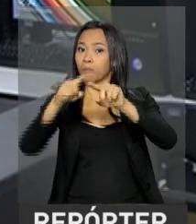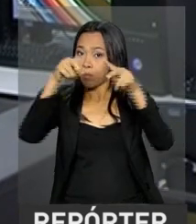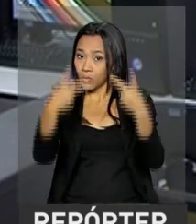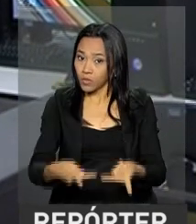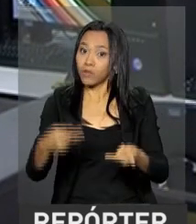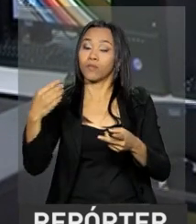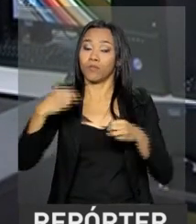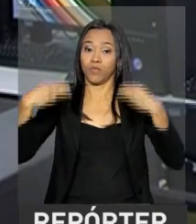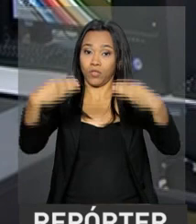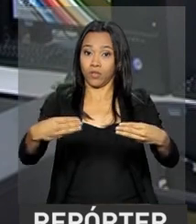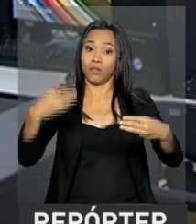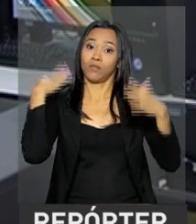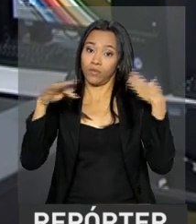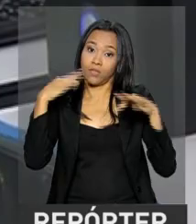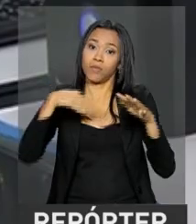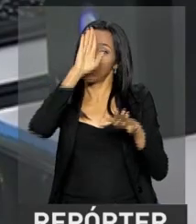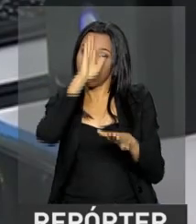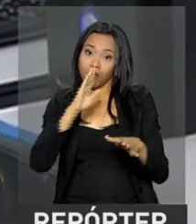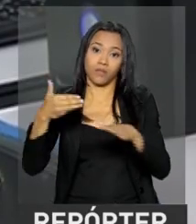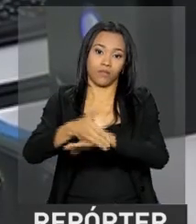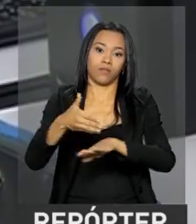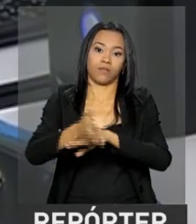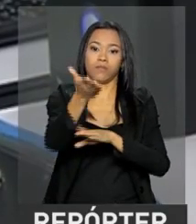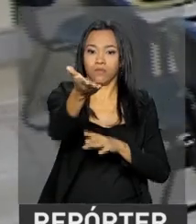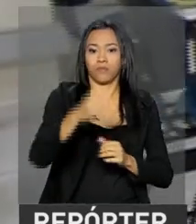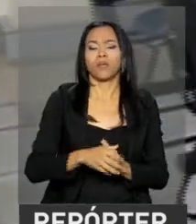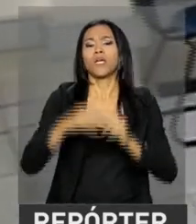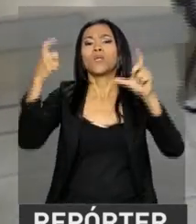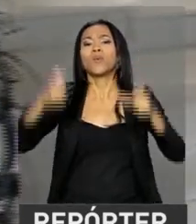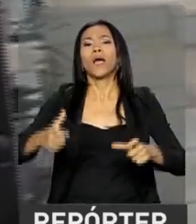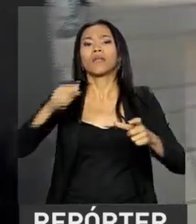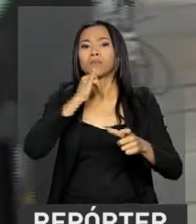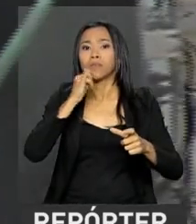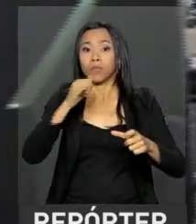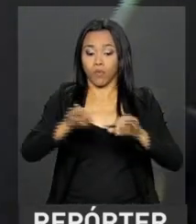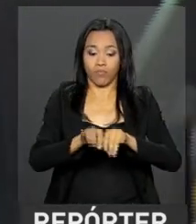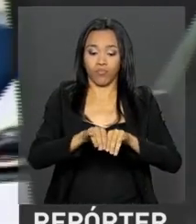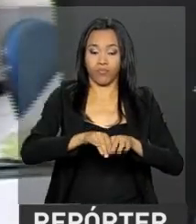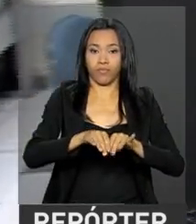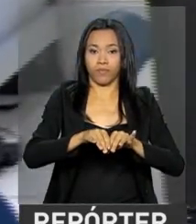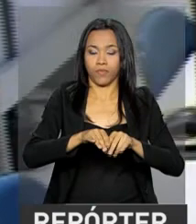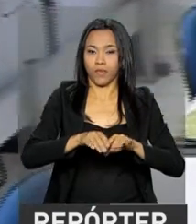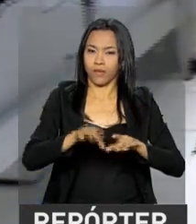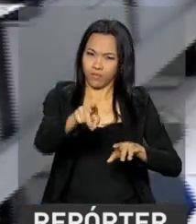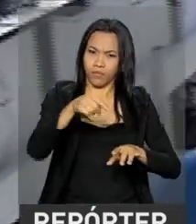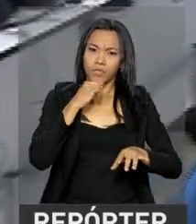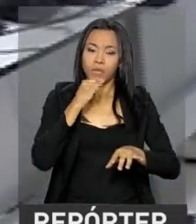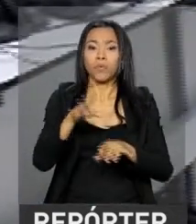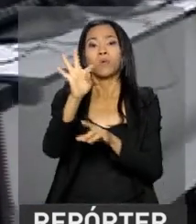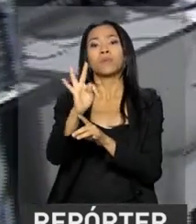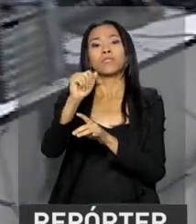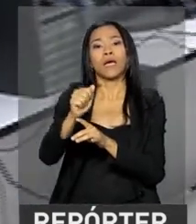inscreve acesso gratuito à internet isso é feito em telecentros e laboratórios de informática o município de itapevi mantém